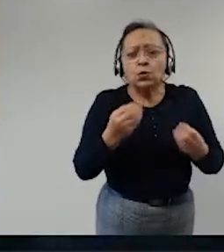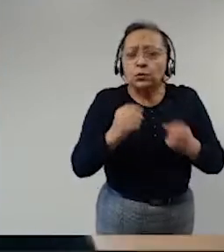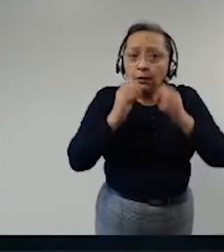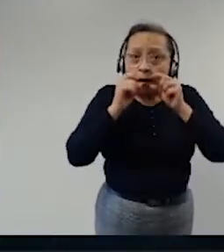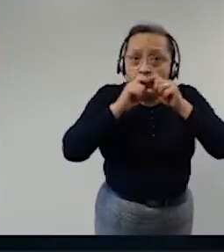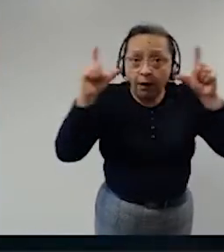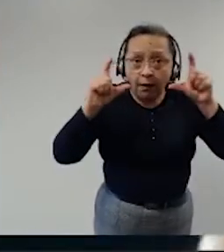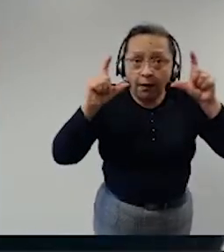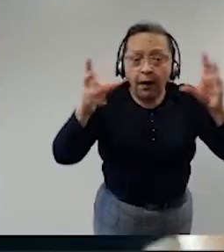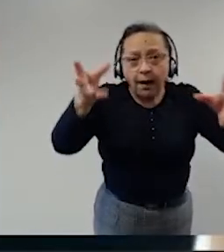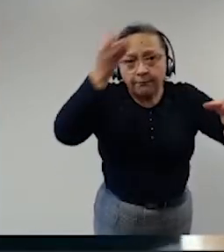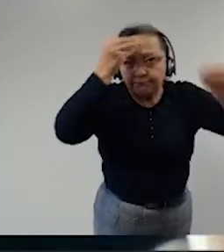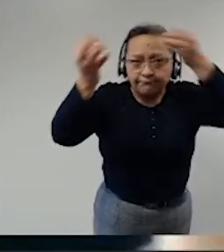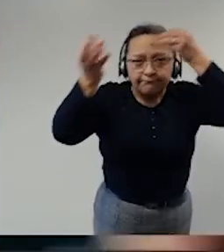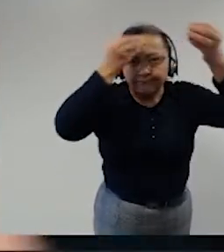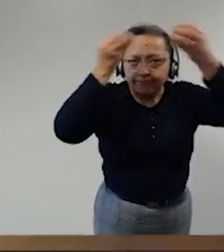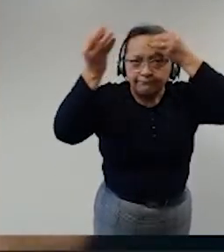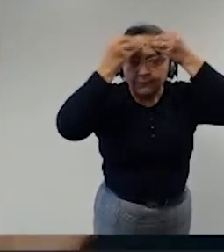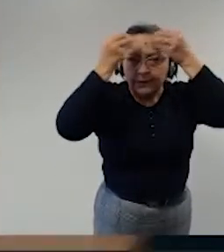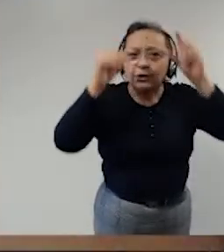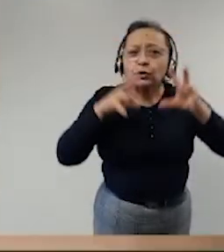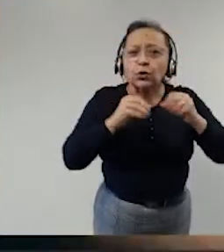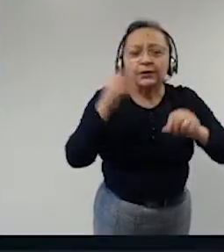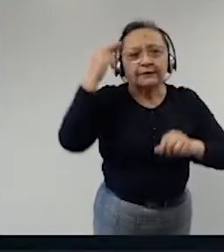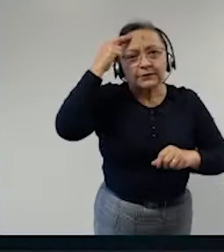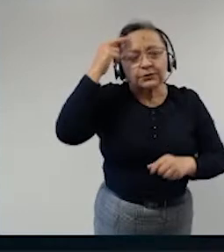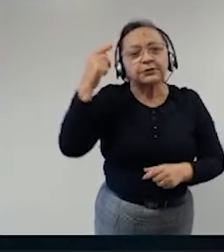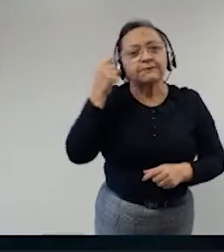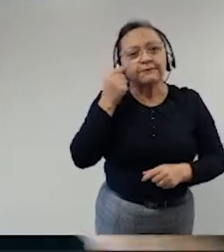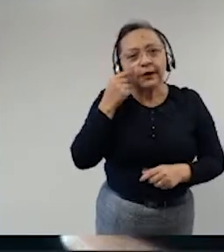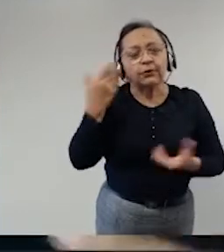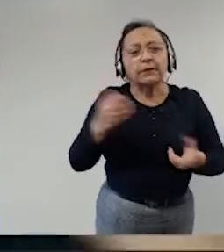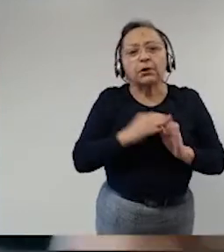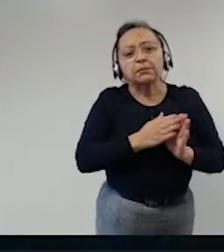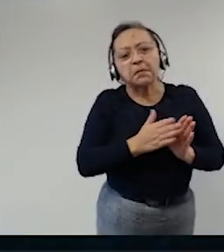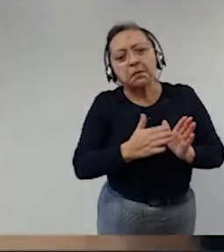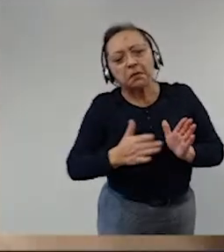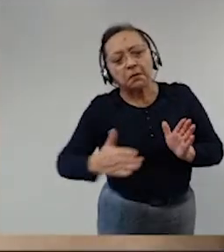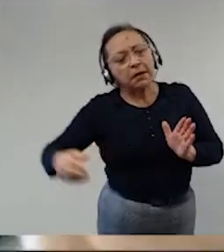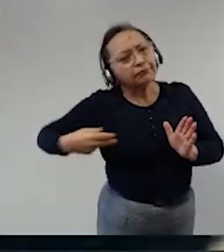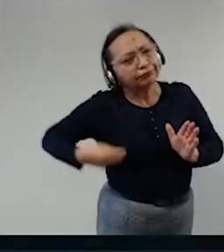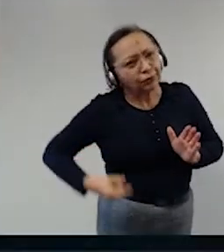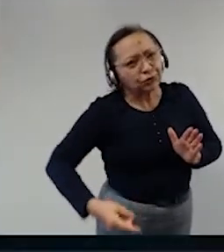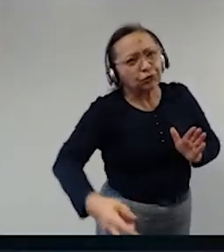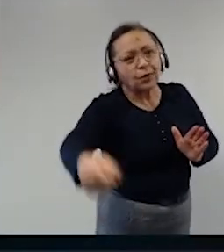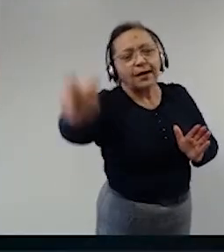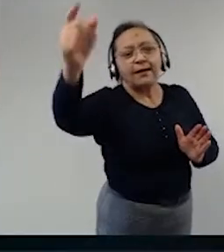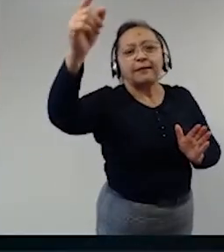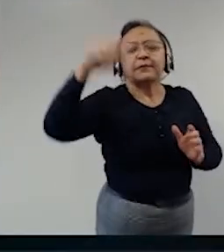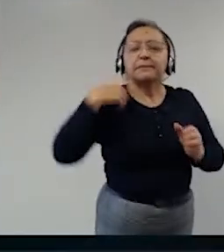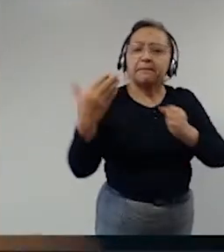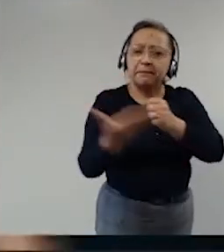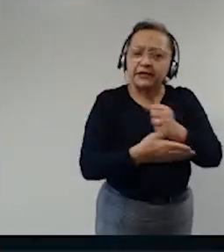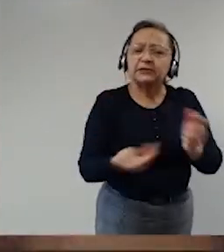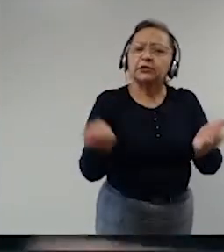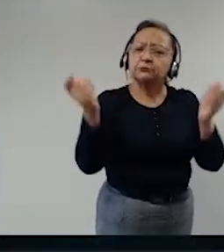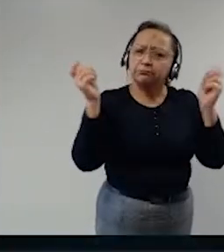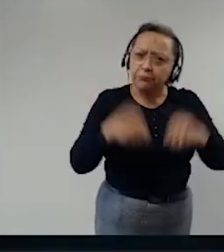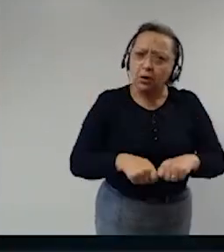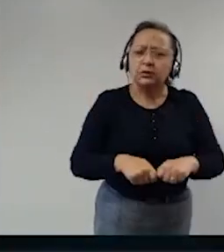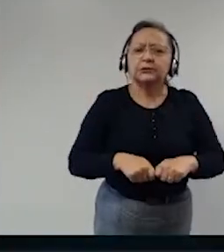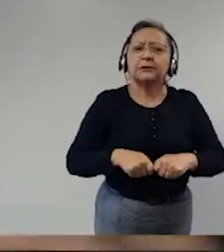essas reflexões que a gente faz, né, elas se estendam aí para o pós-pandemia, elas sirvam de base para que a gente possa fazer